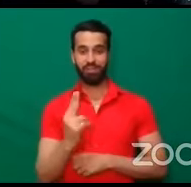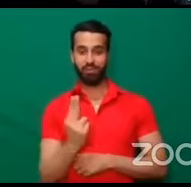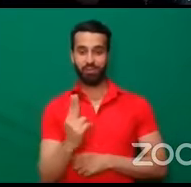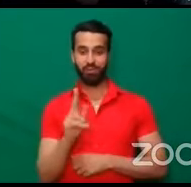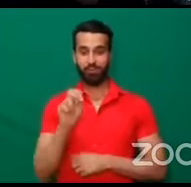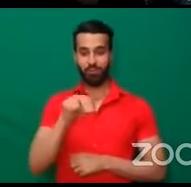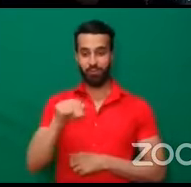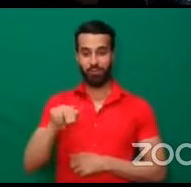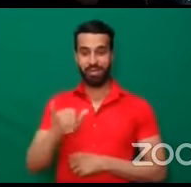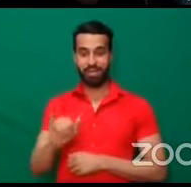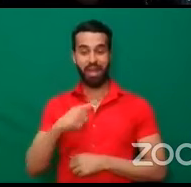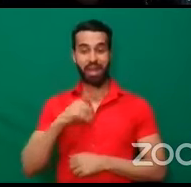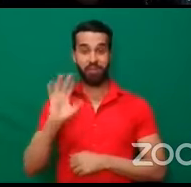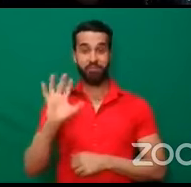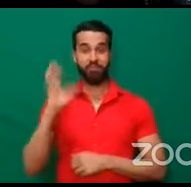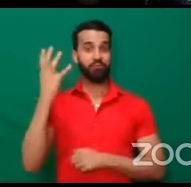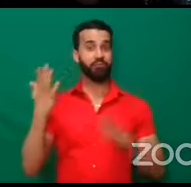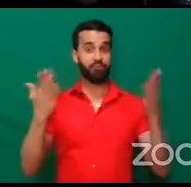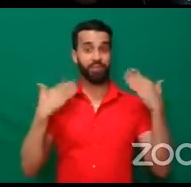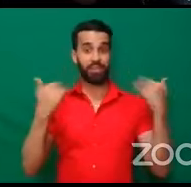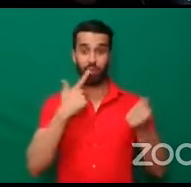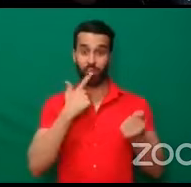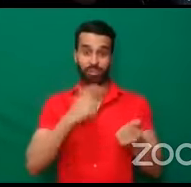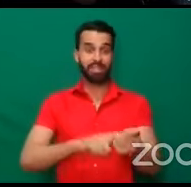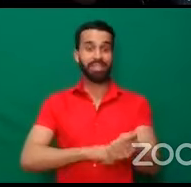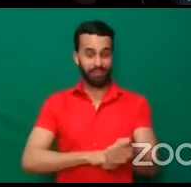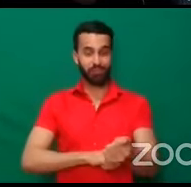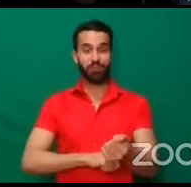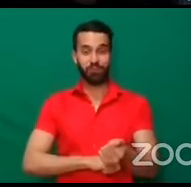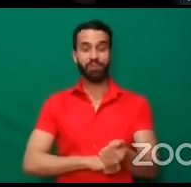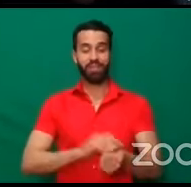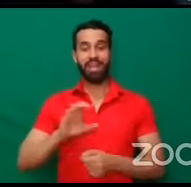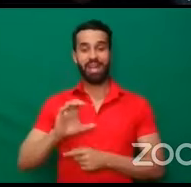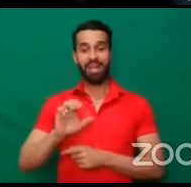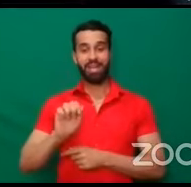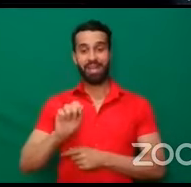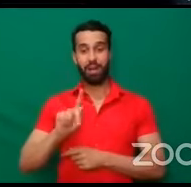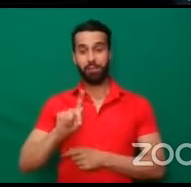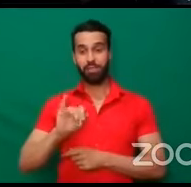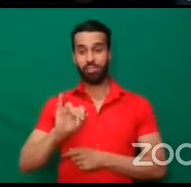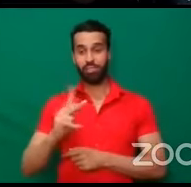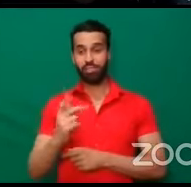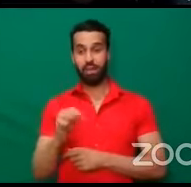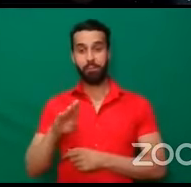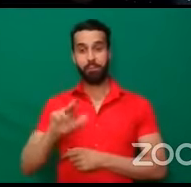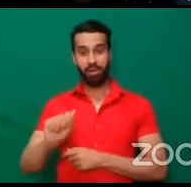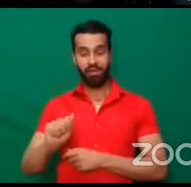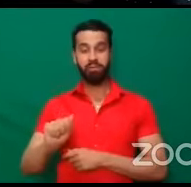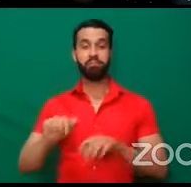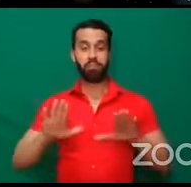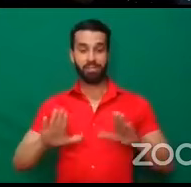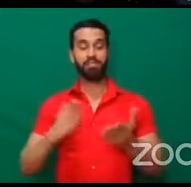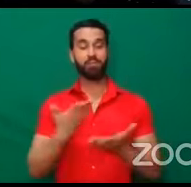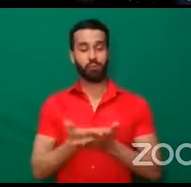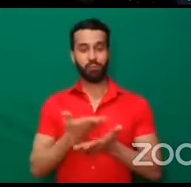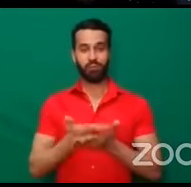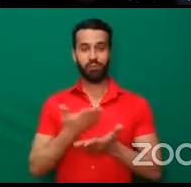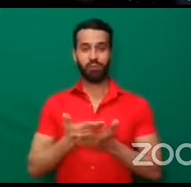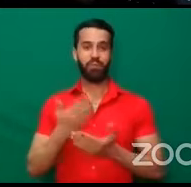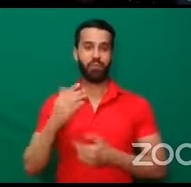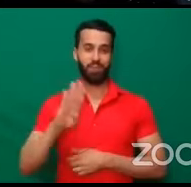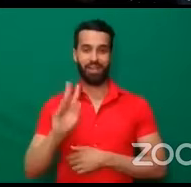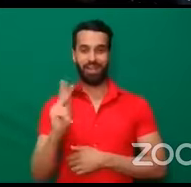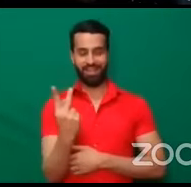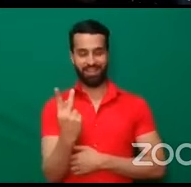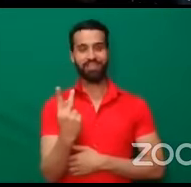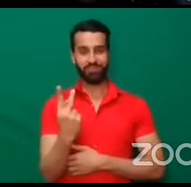Verão Sangrento. Eu sou capixaba, mas eu estudo aqui em Belo Horizonte, então estou aqui de Belo Horizonte falando com todo mundo.